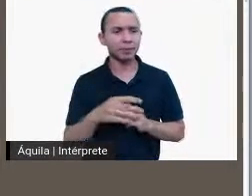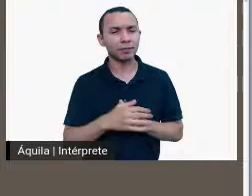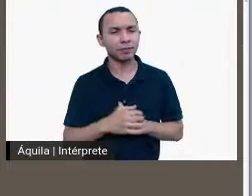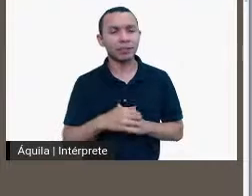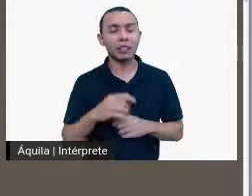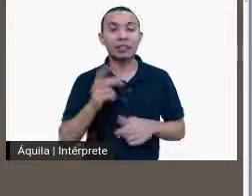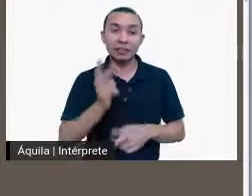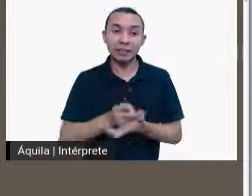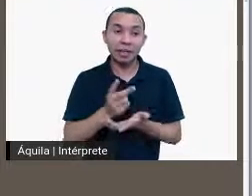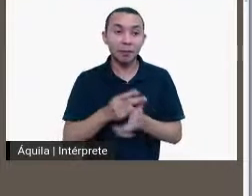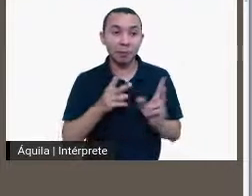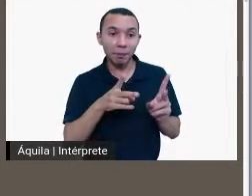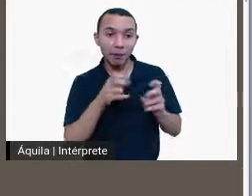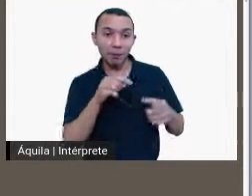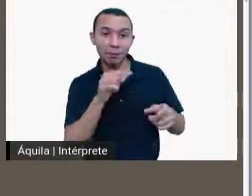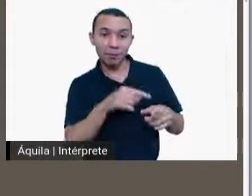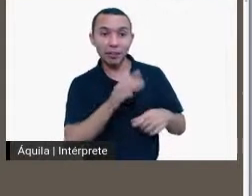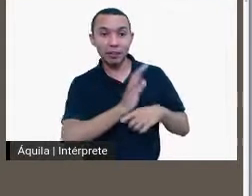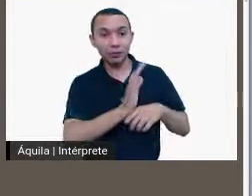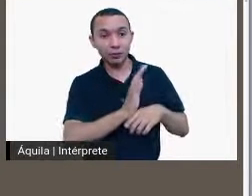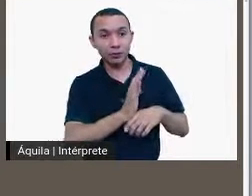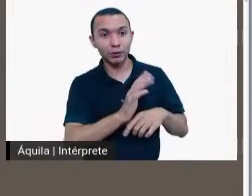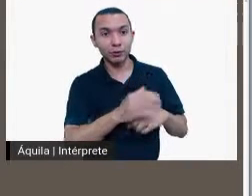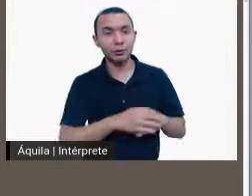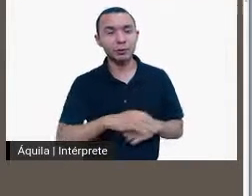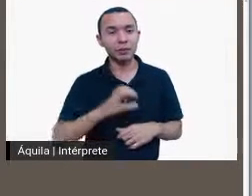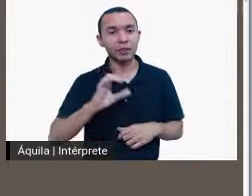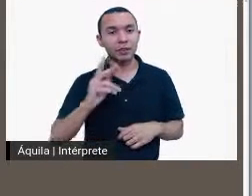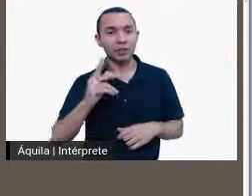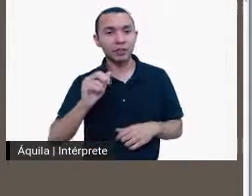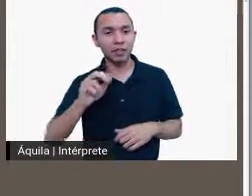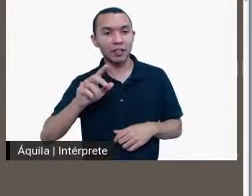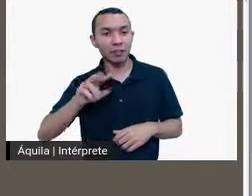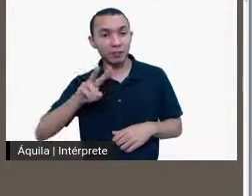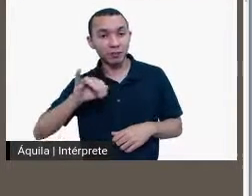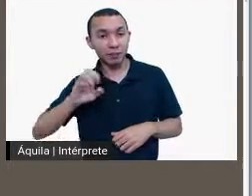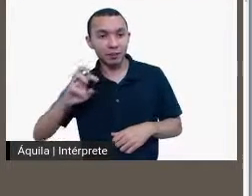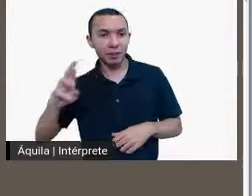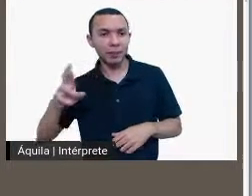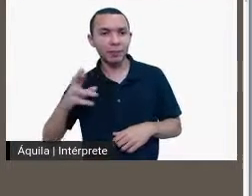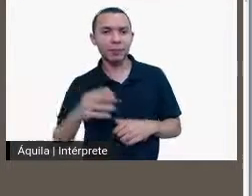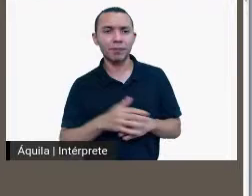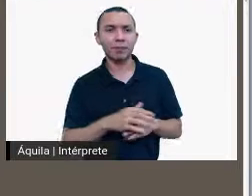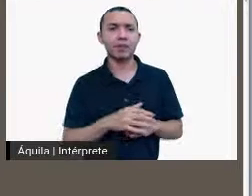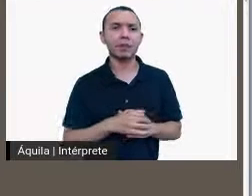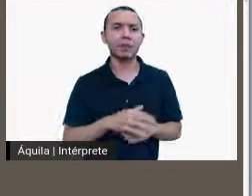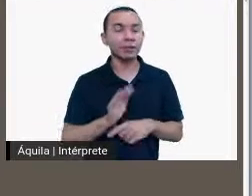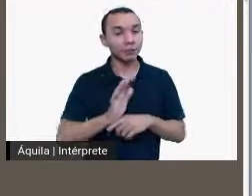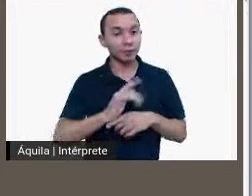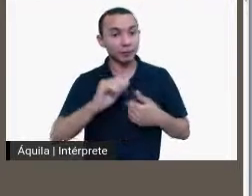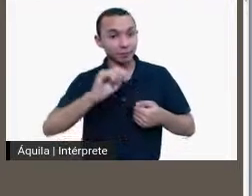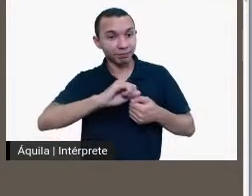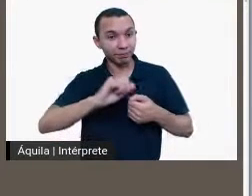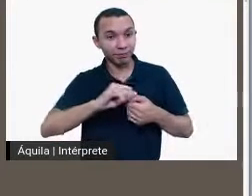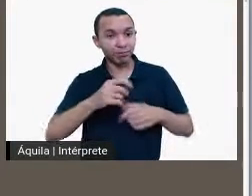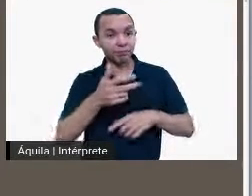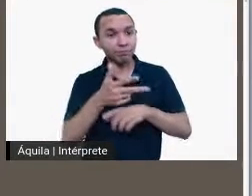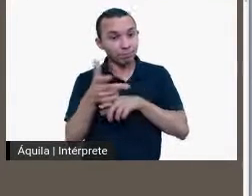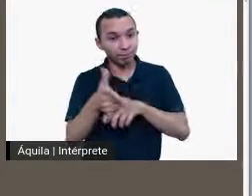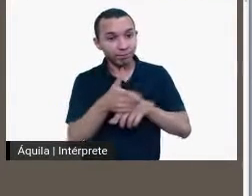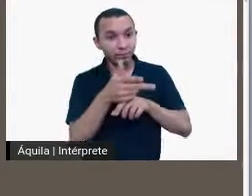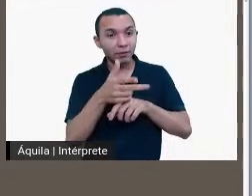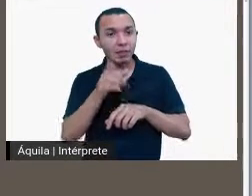filmes. Não há, como afirmou Ismael Xavier, vinculação dos filmes em que se envolveu Menotti com as